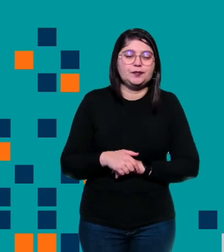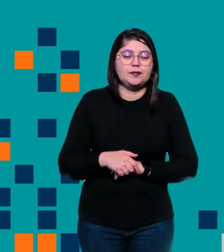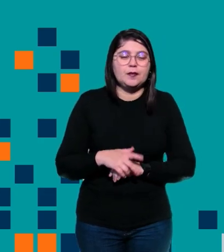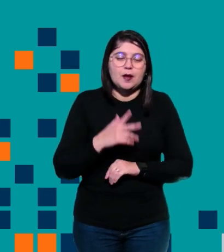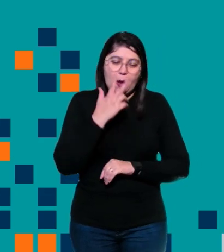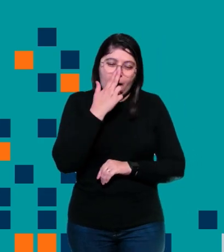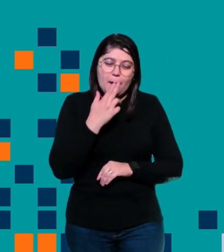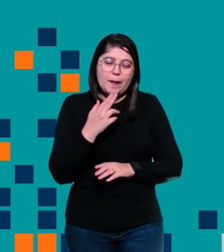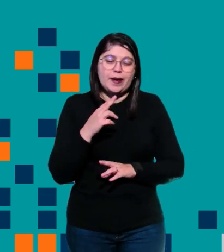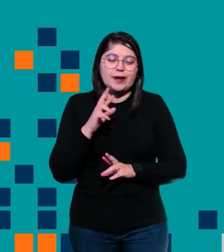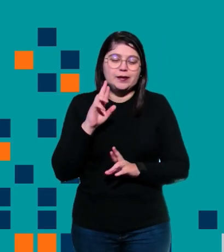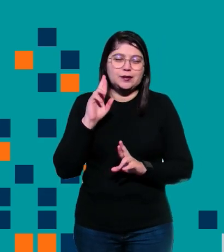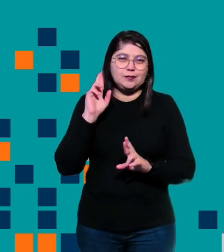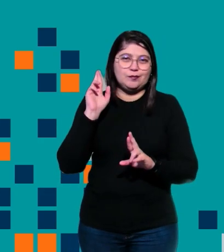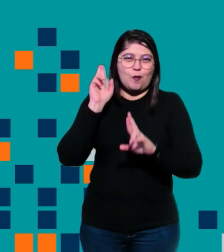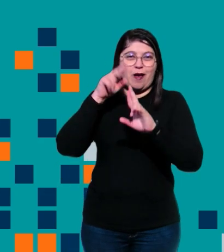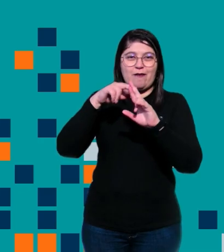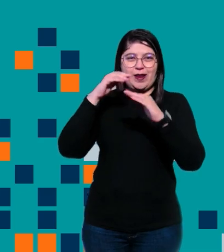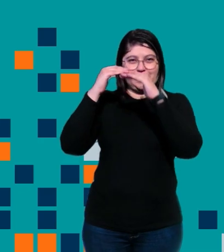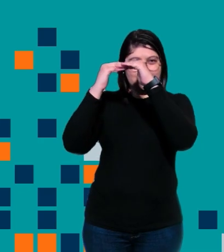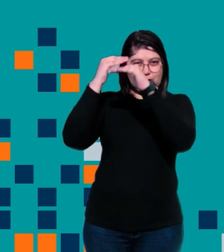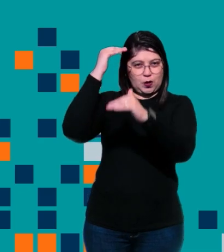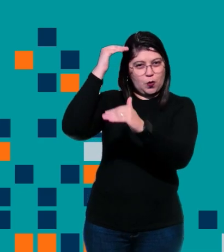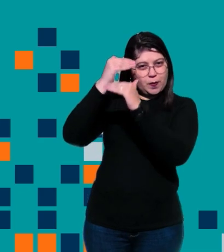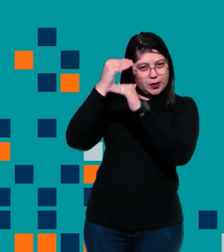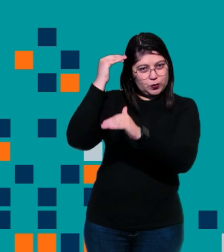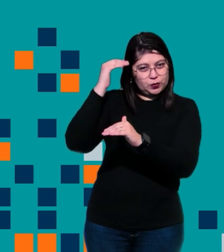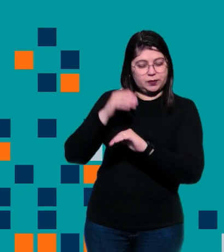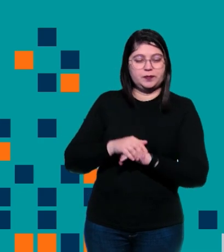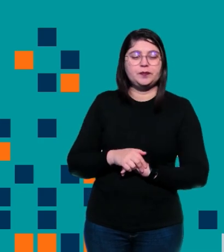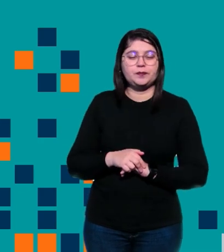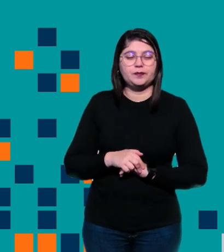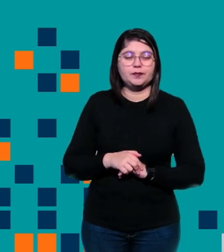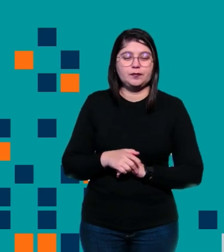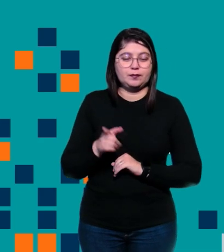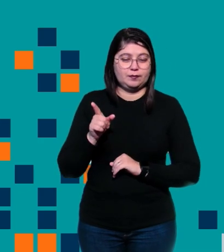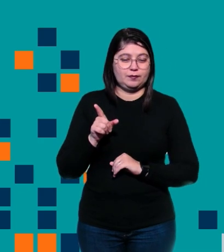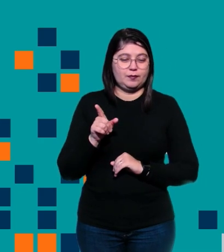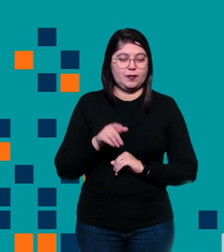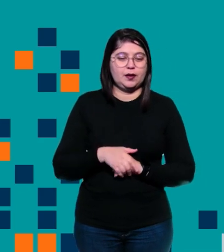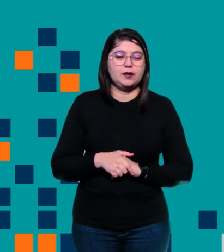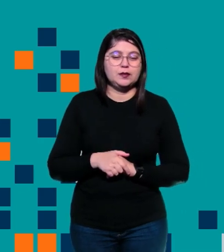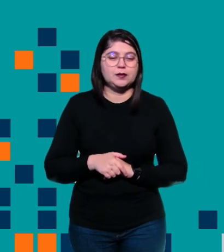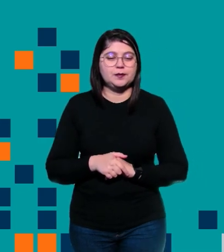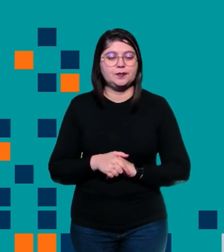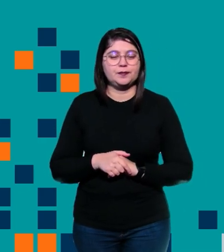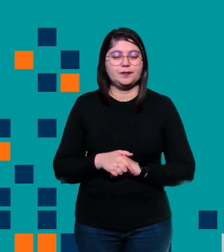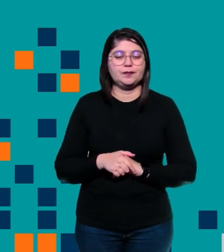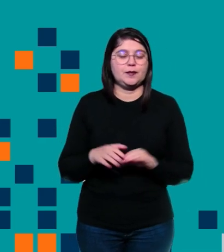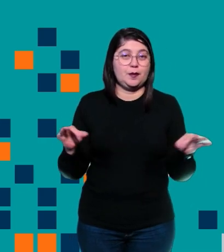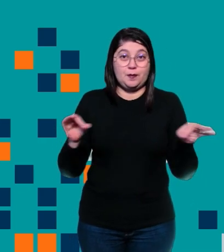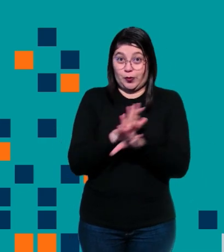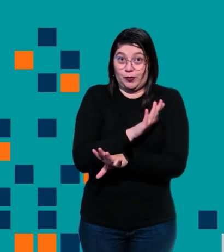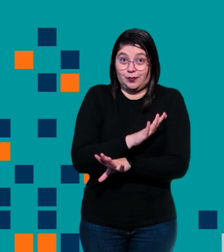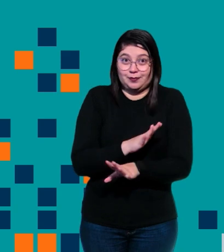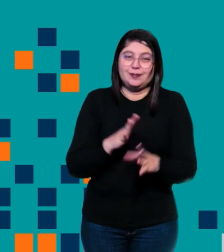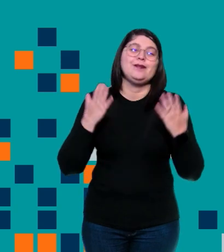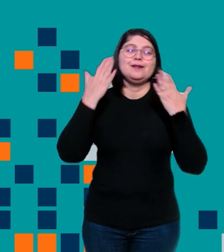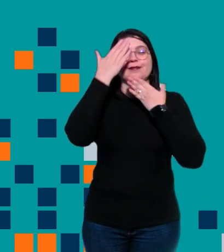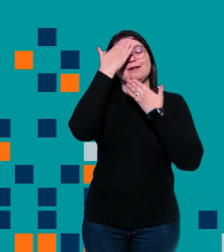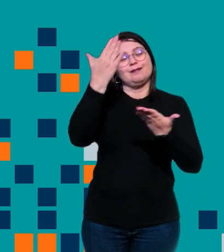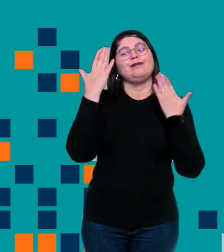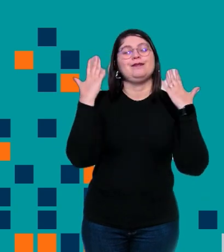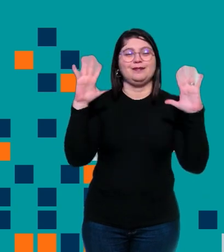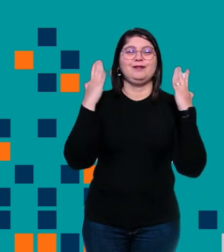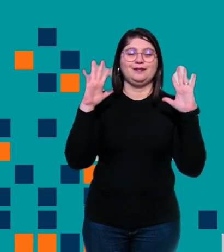uma alusão à cobertura, né? À capicanal. Então, esse é o projeto do Instituto Bulemax e acabou. Obrigado.